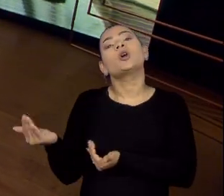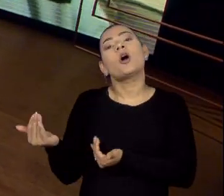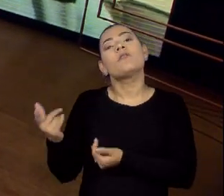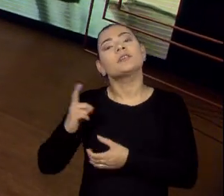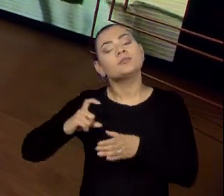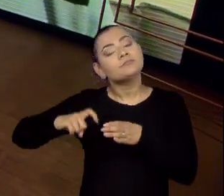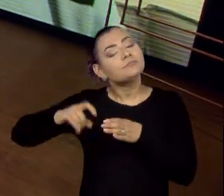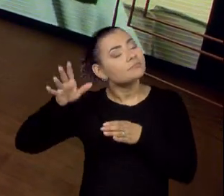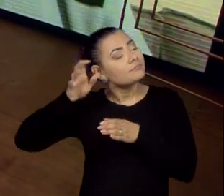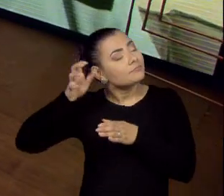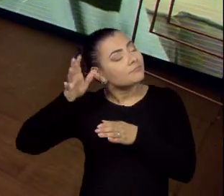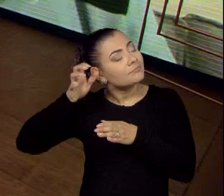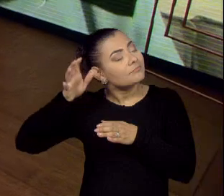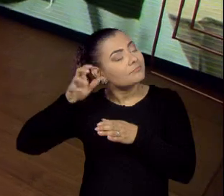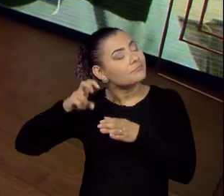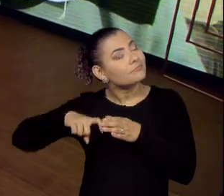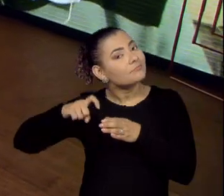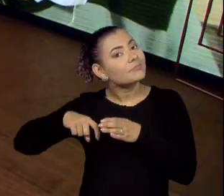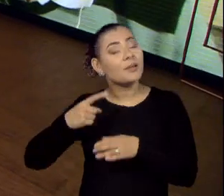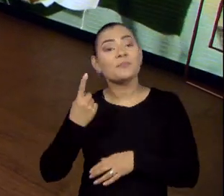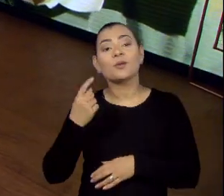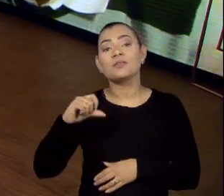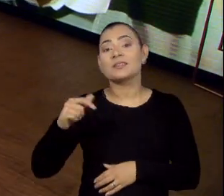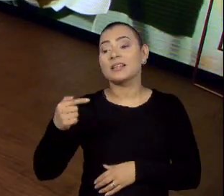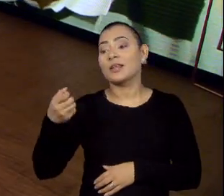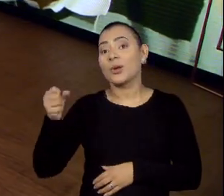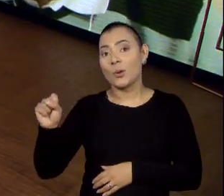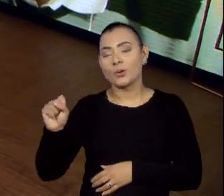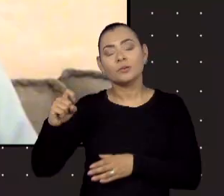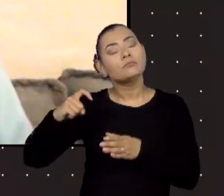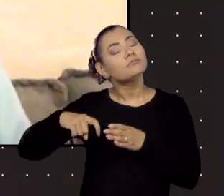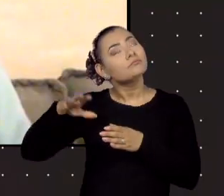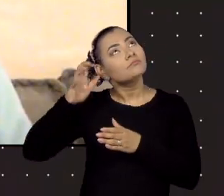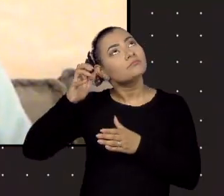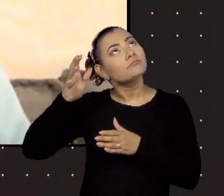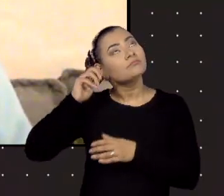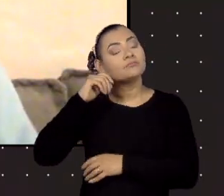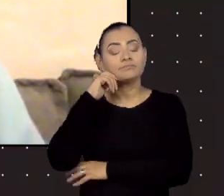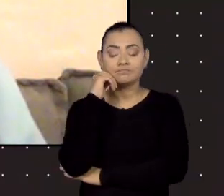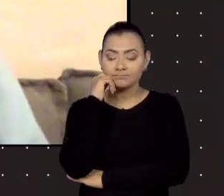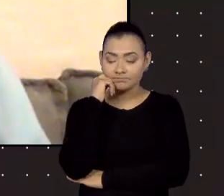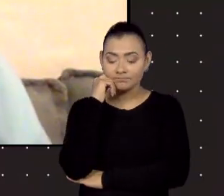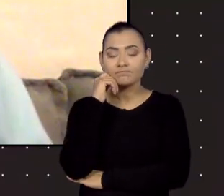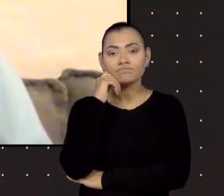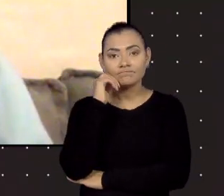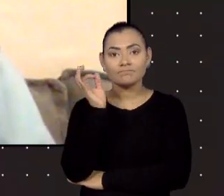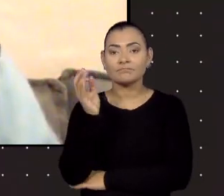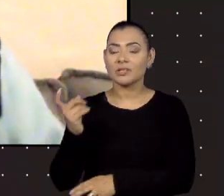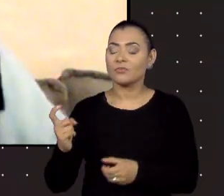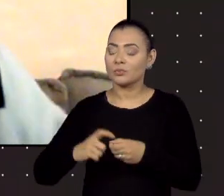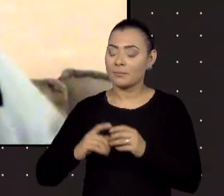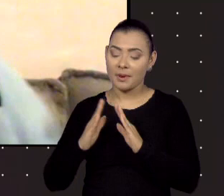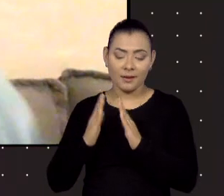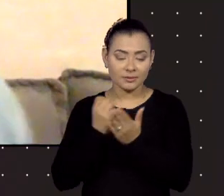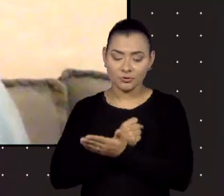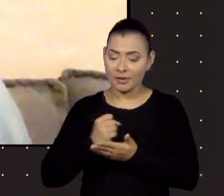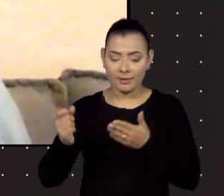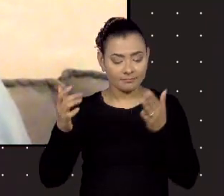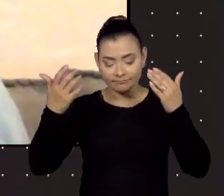vitrolinha mesmo, aquelas vitrolinhas, com 78, tocando Amado Mio. Agora é hora de voltar para casa. Eu